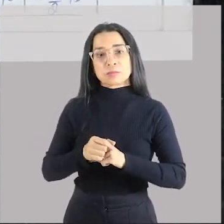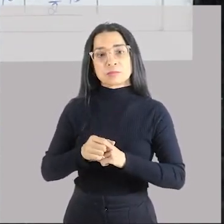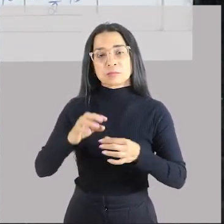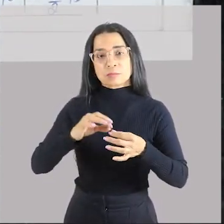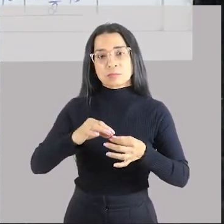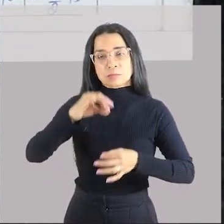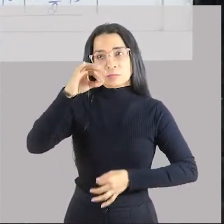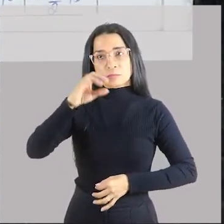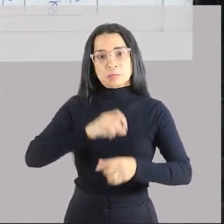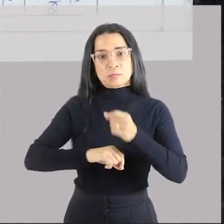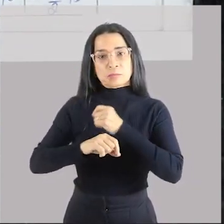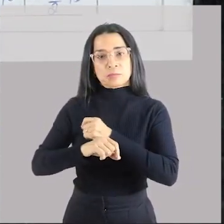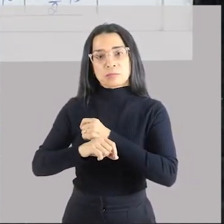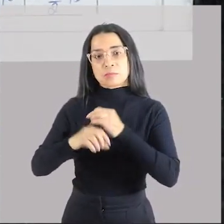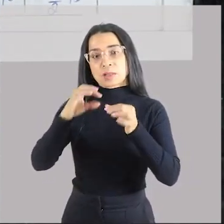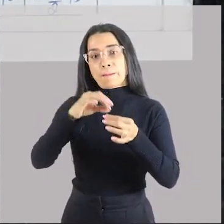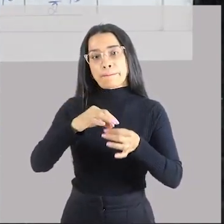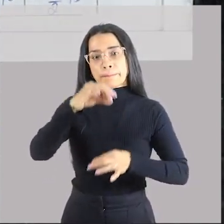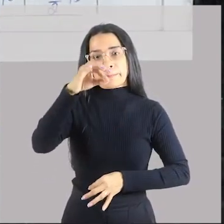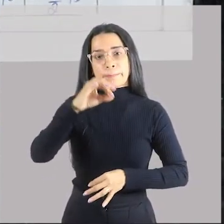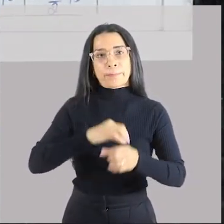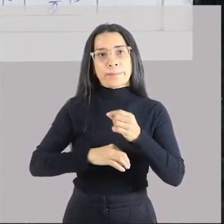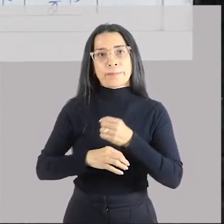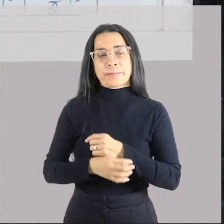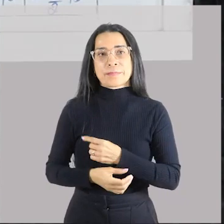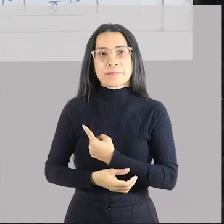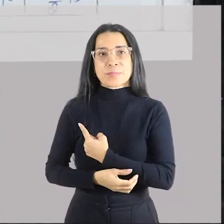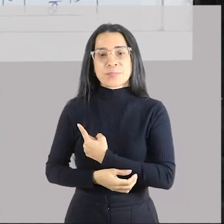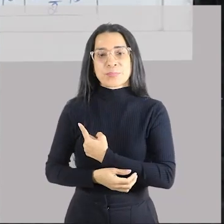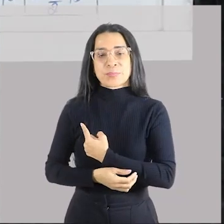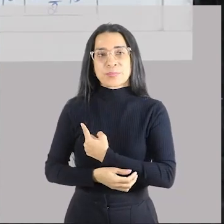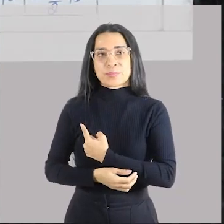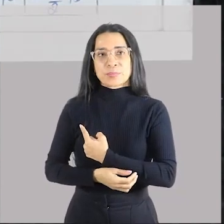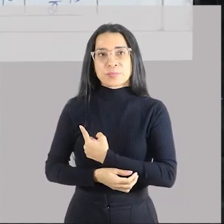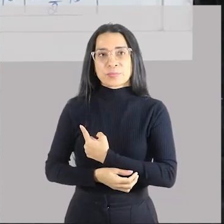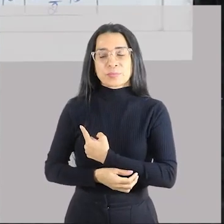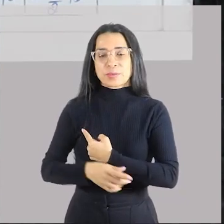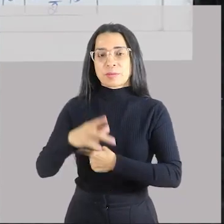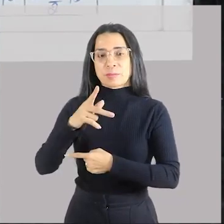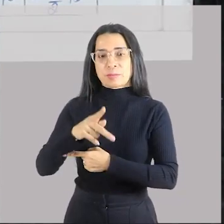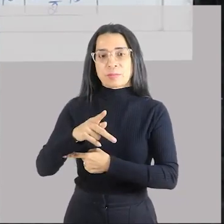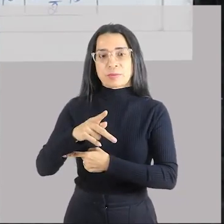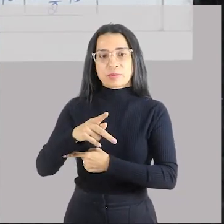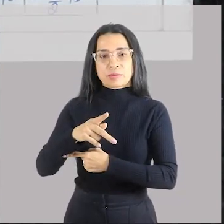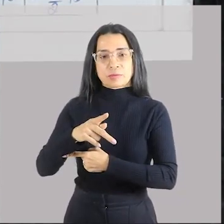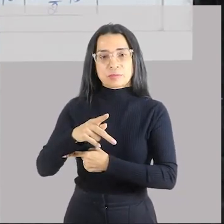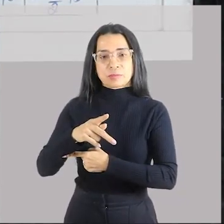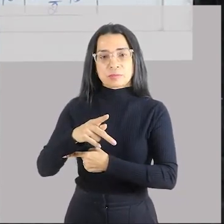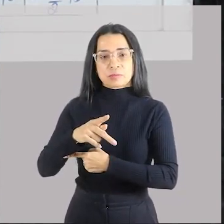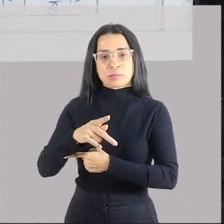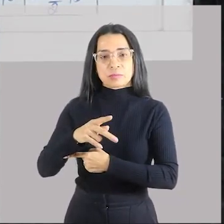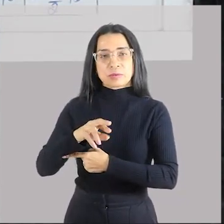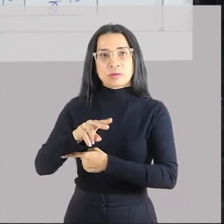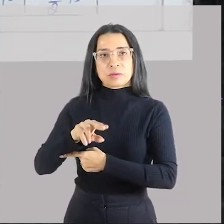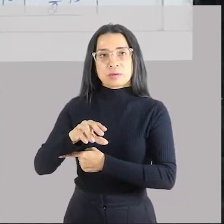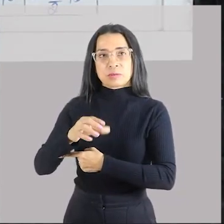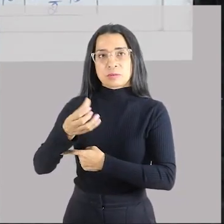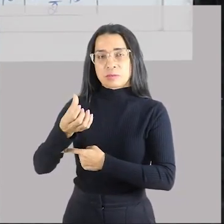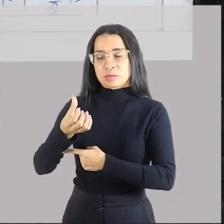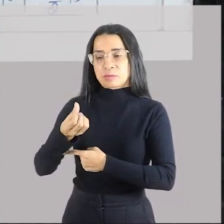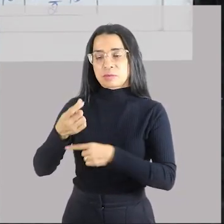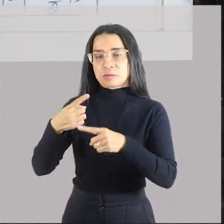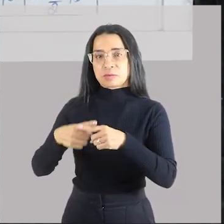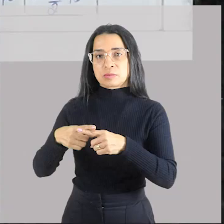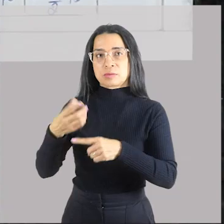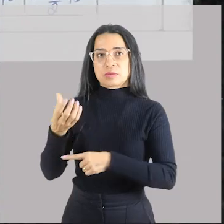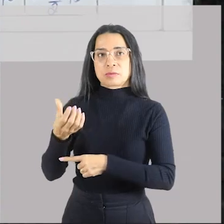perímetro, né? Perímetro é a soma dos 6 lados. Então, o perímetro vai ser igual a 6 vezes